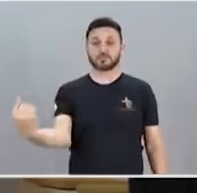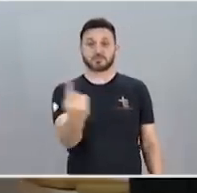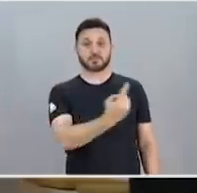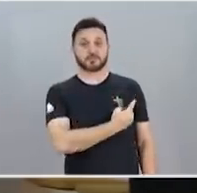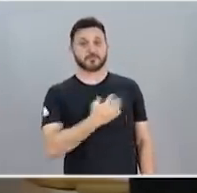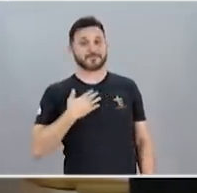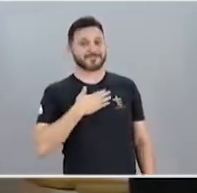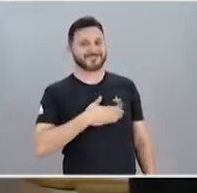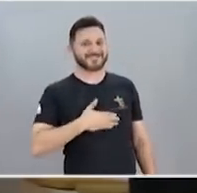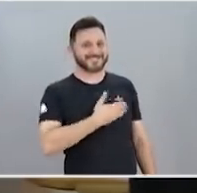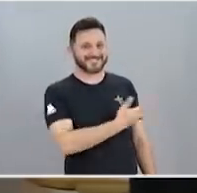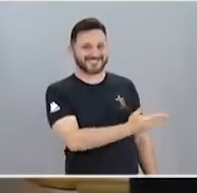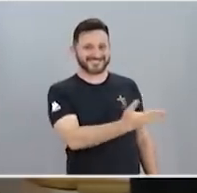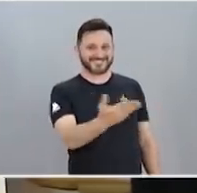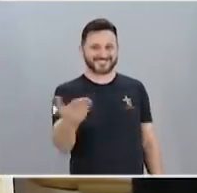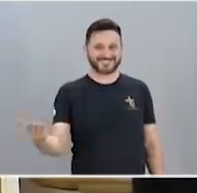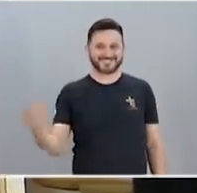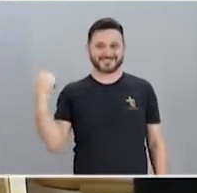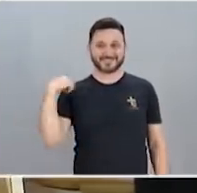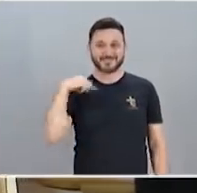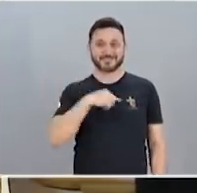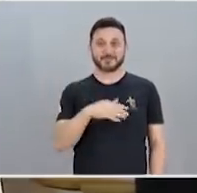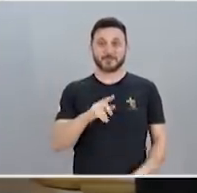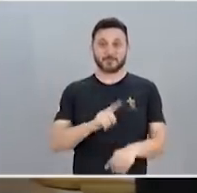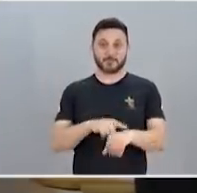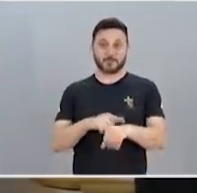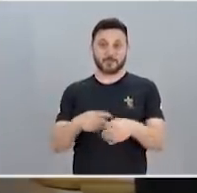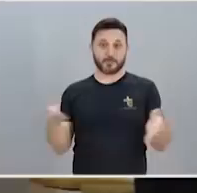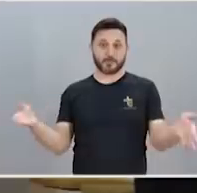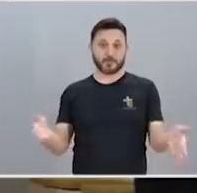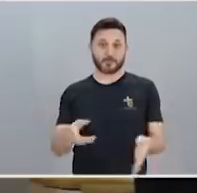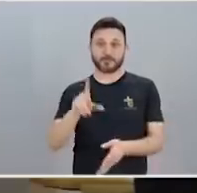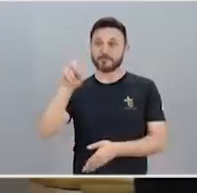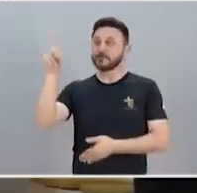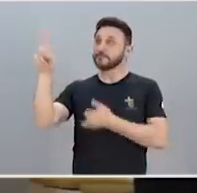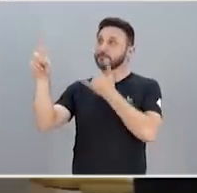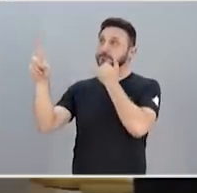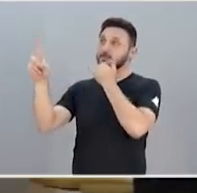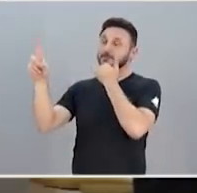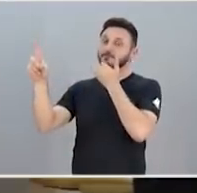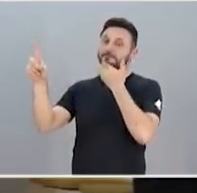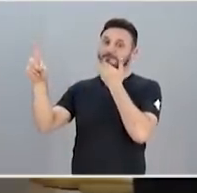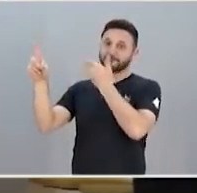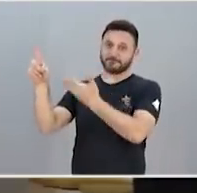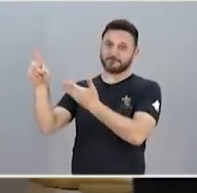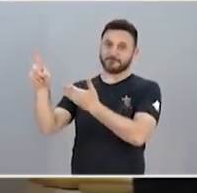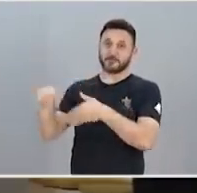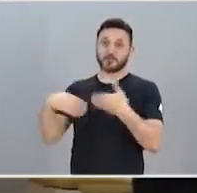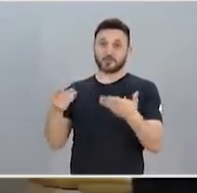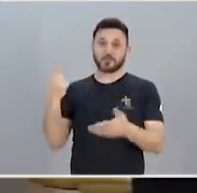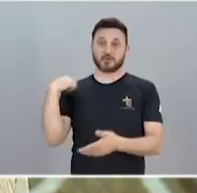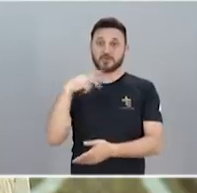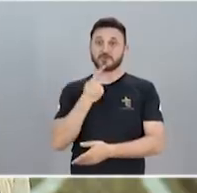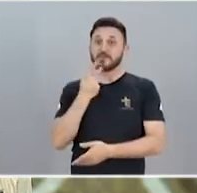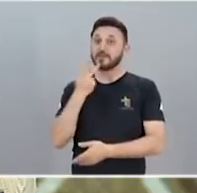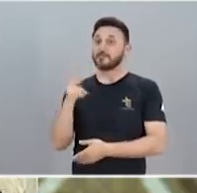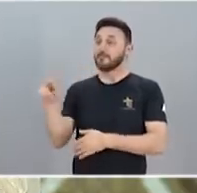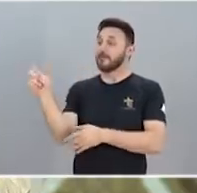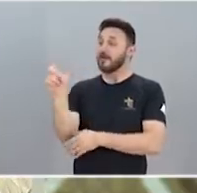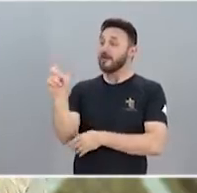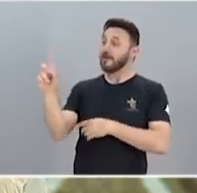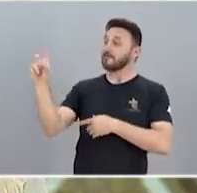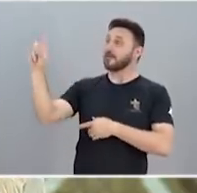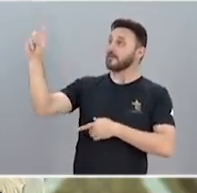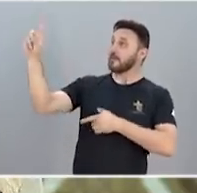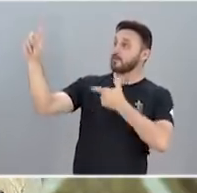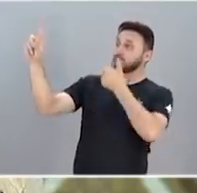filhas, vamos nesse momento pedir perdão a esse Deus, e quando nós falamos a palavra Deus,